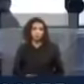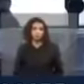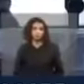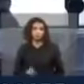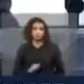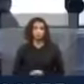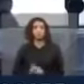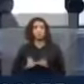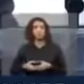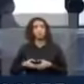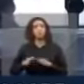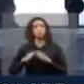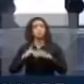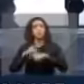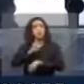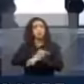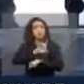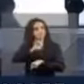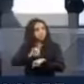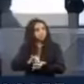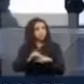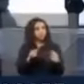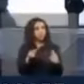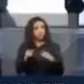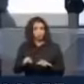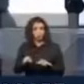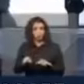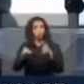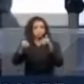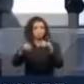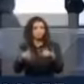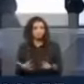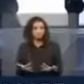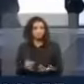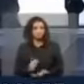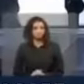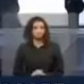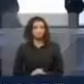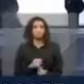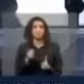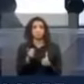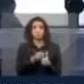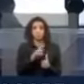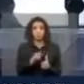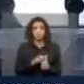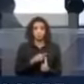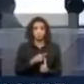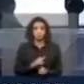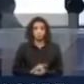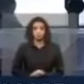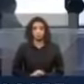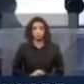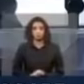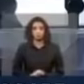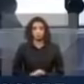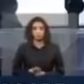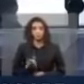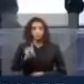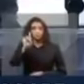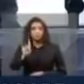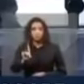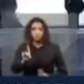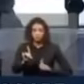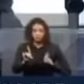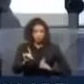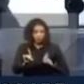Brasil se manifesta contrária pelas seguintes razões. Em primeiro lugar, porque o direito à vida